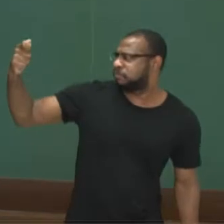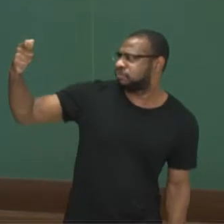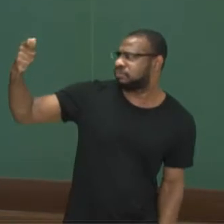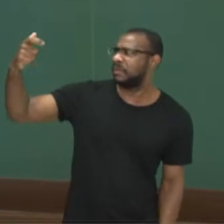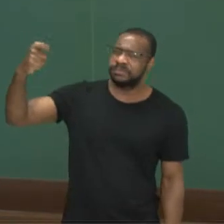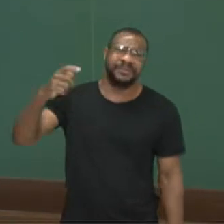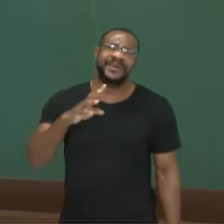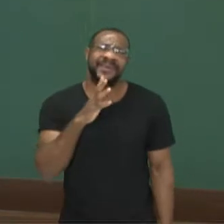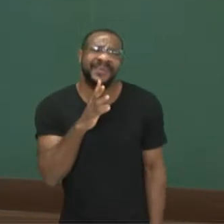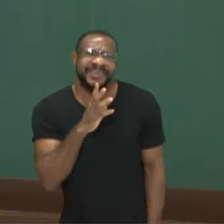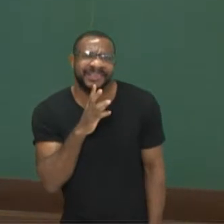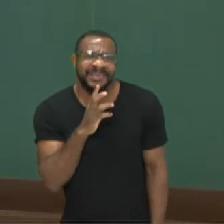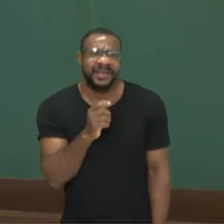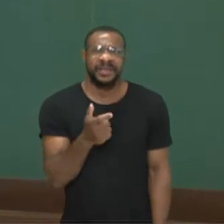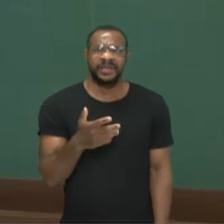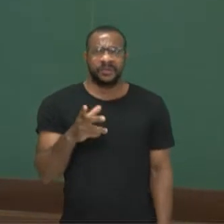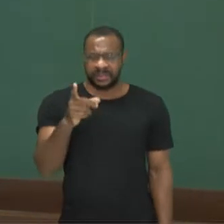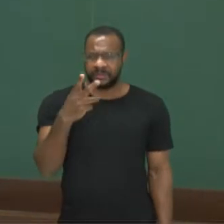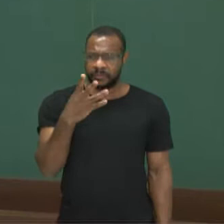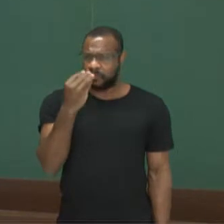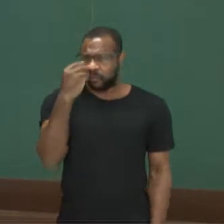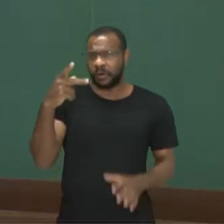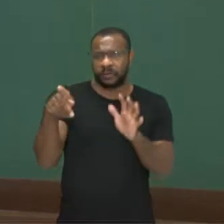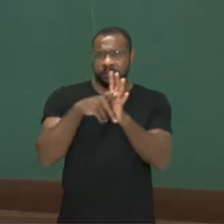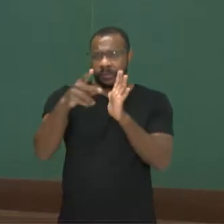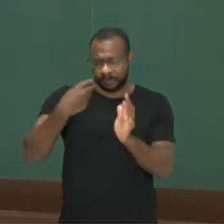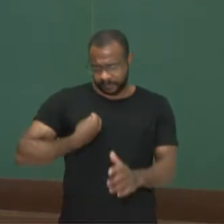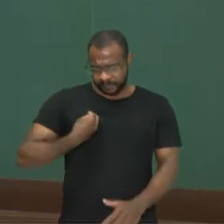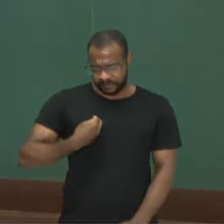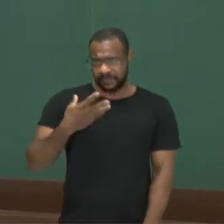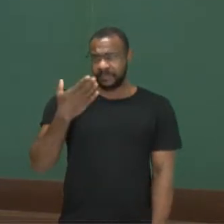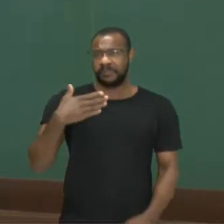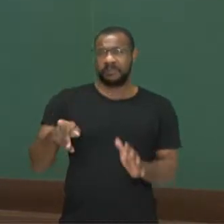já fez isso, tirar uma foto sua, o seu próprio